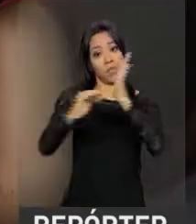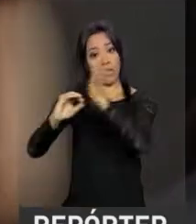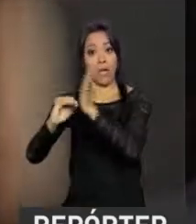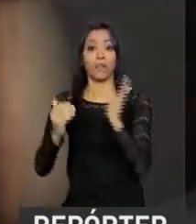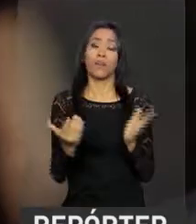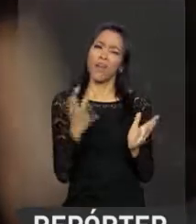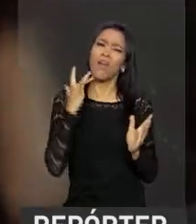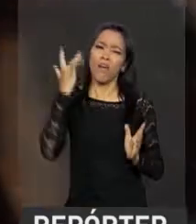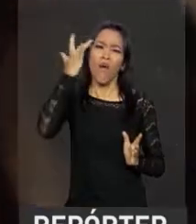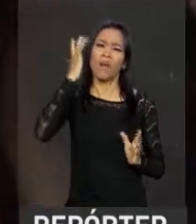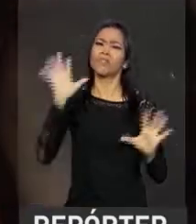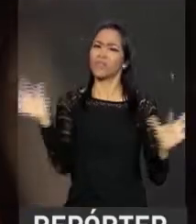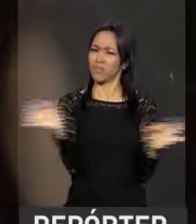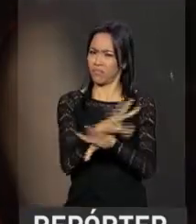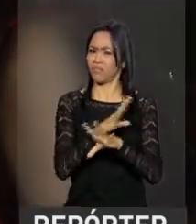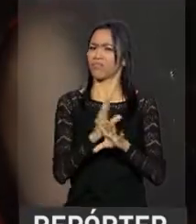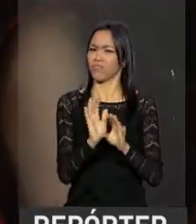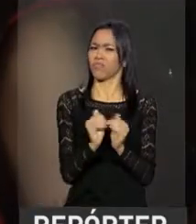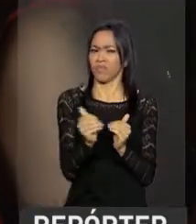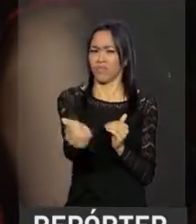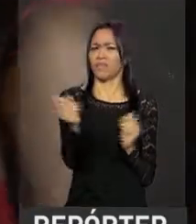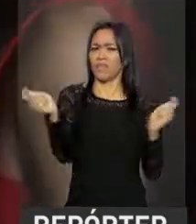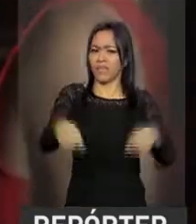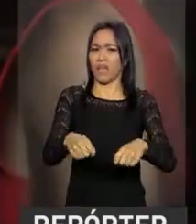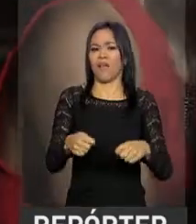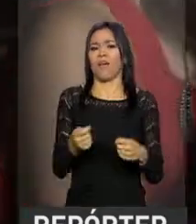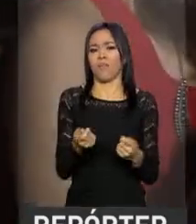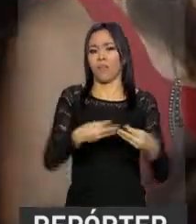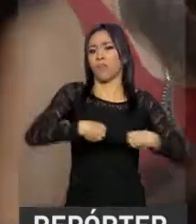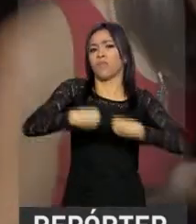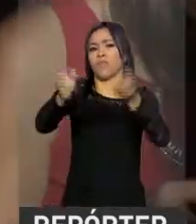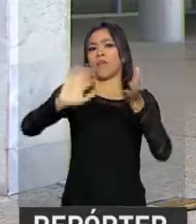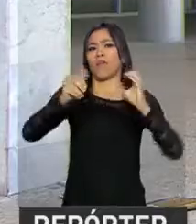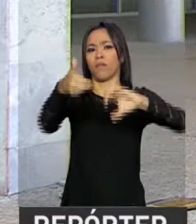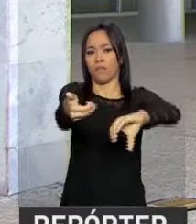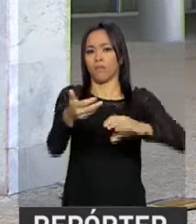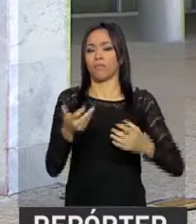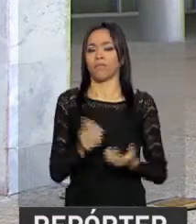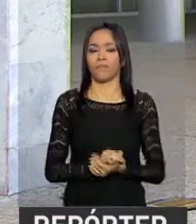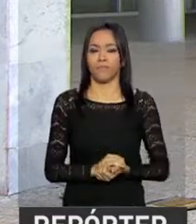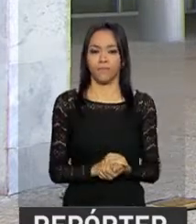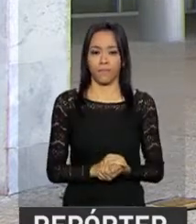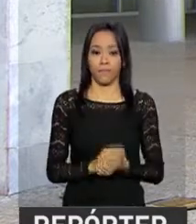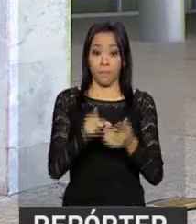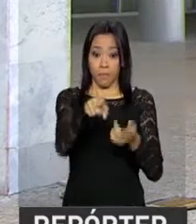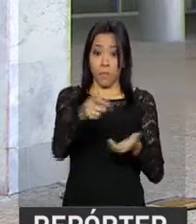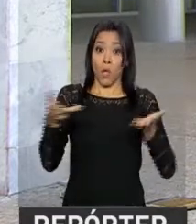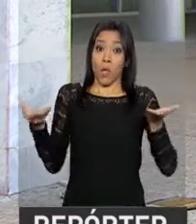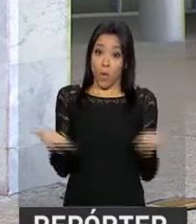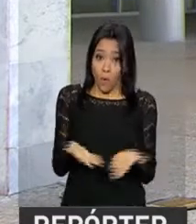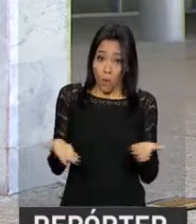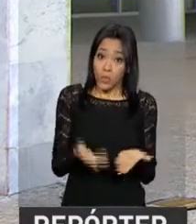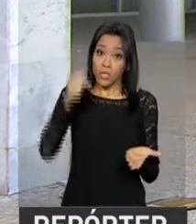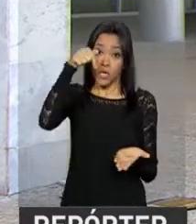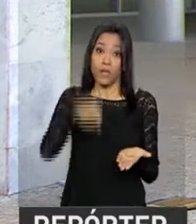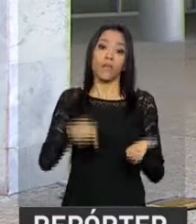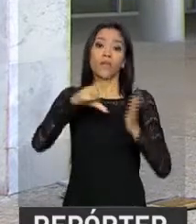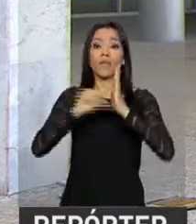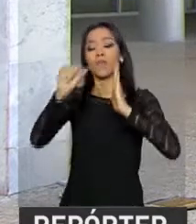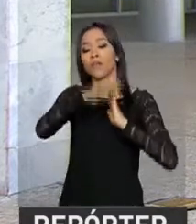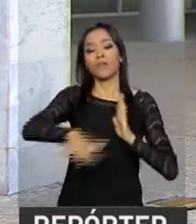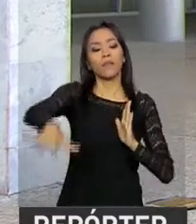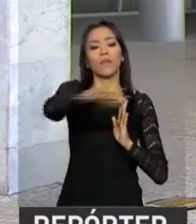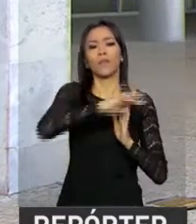concluir com um prazo mínimo para poder enviada à câmara dos deputados no congresso nacional e hoje josé luiz aquino palácio do